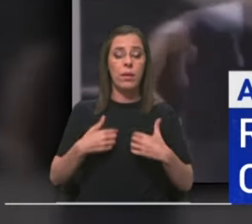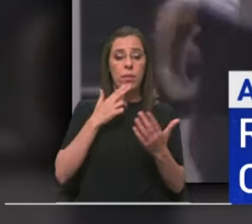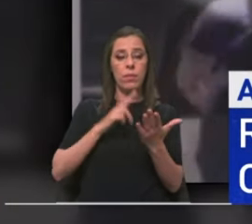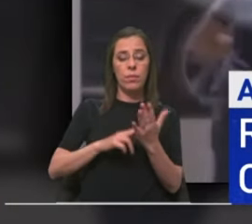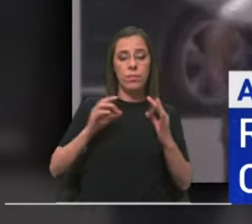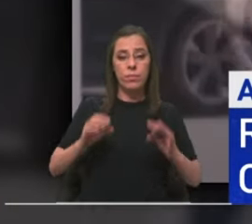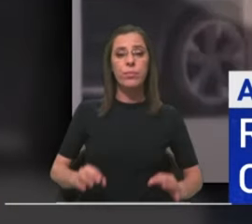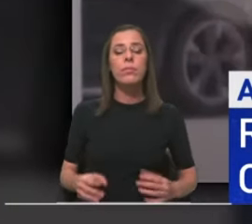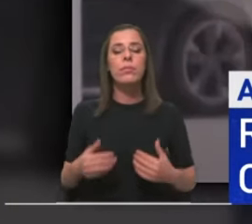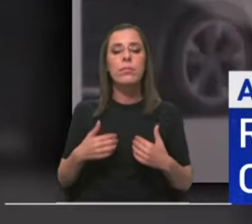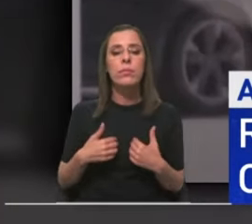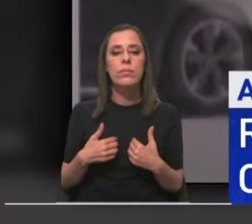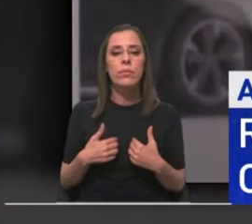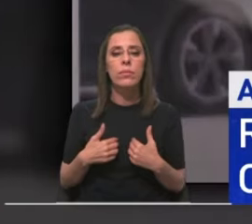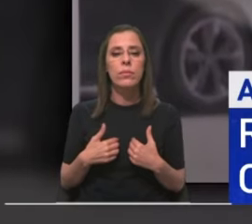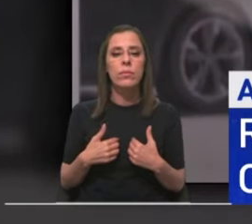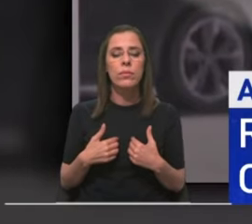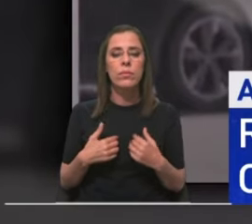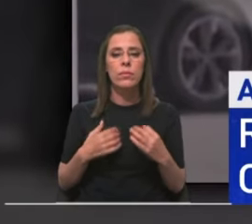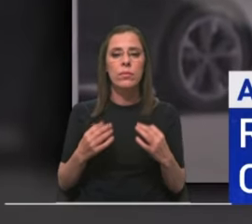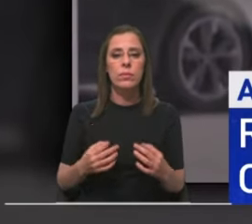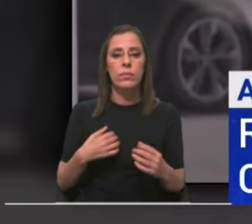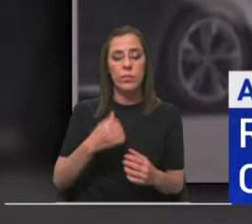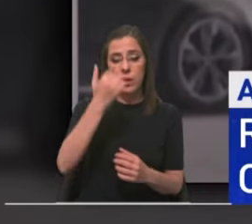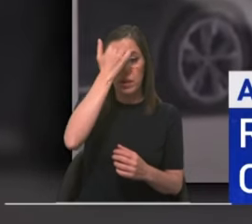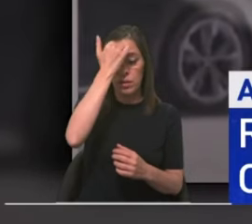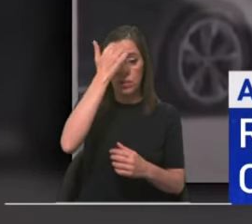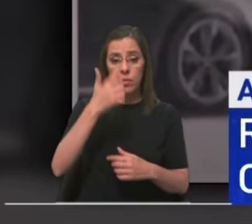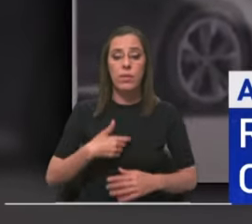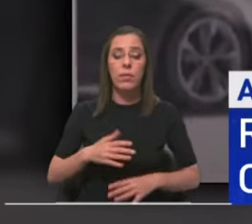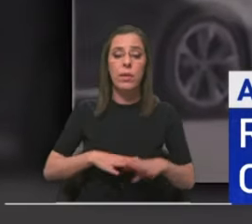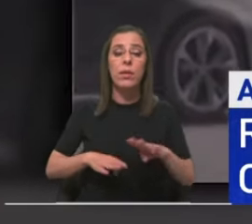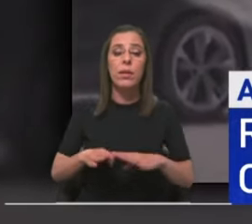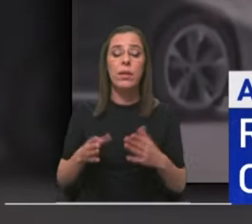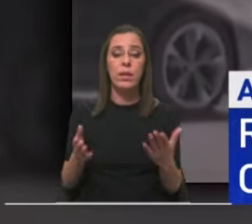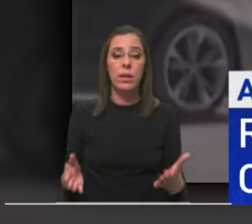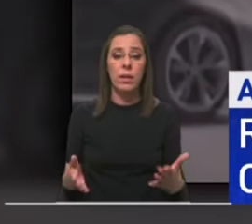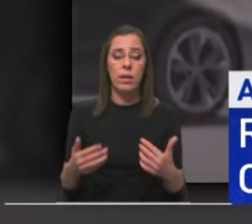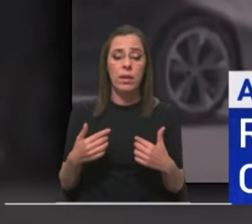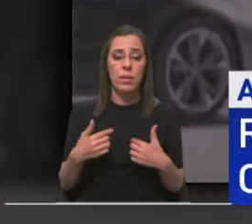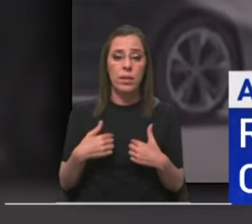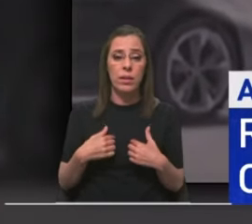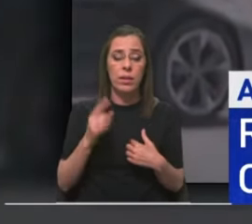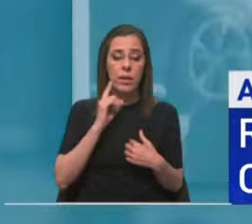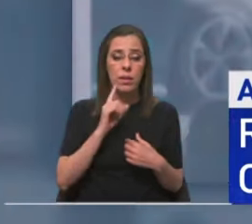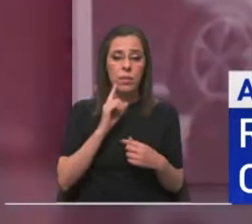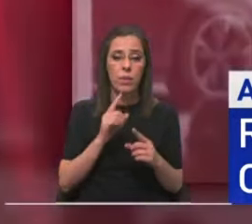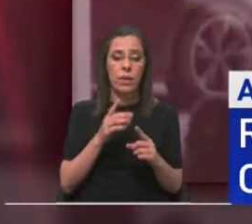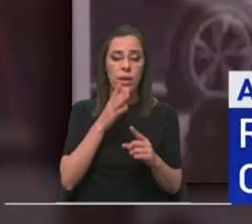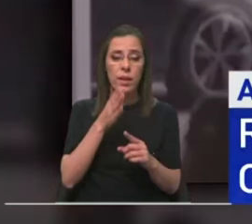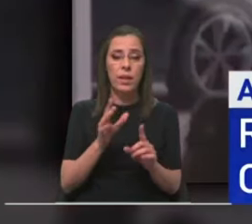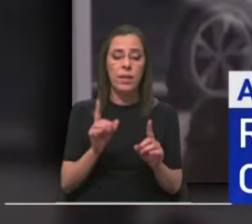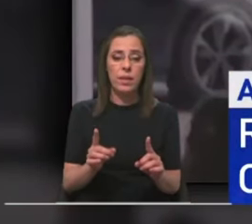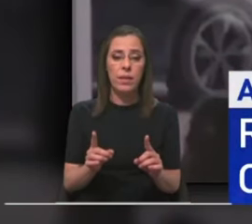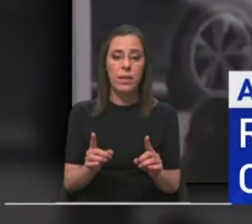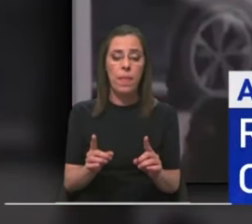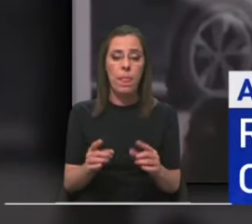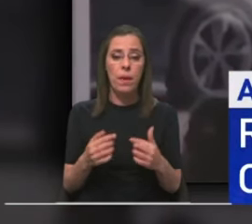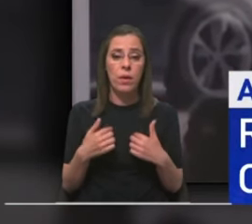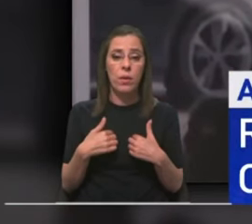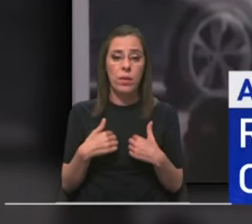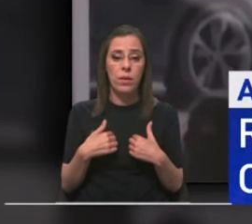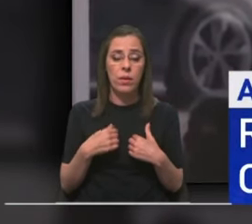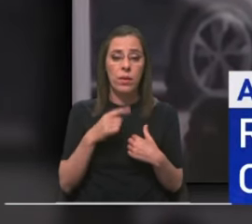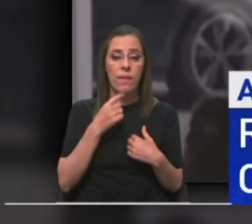sinceramente, estou bastante arrependido pelo que fiz, inclusive, e é importante salientar isto, que eu,